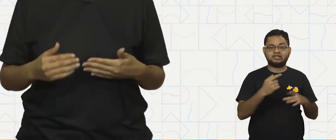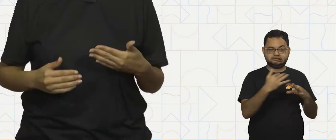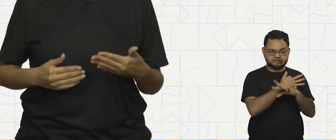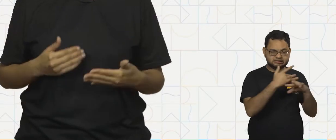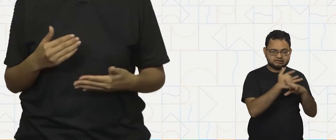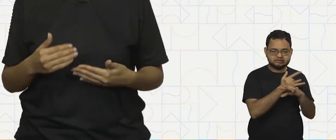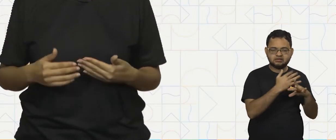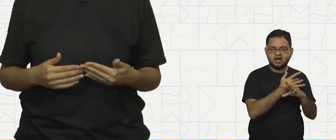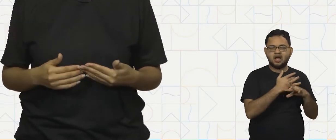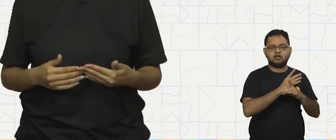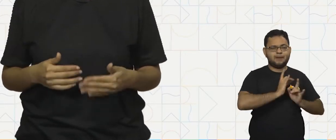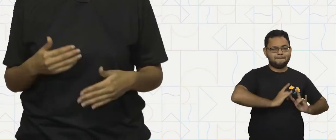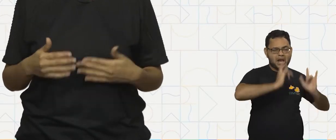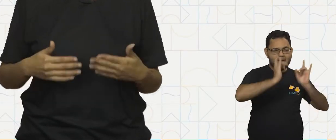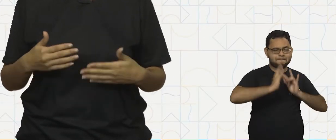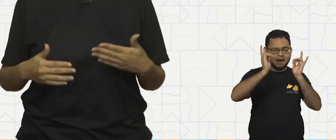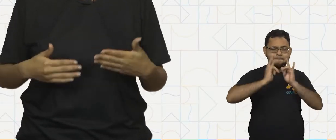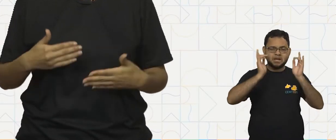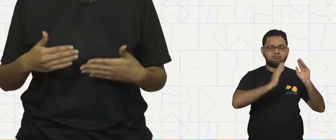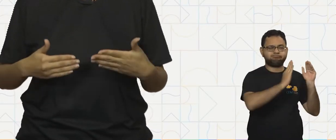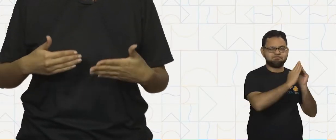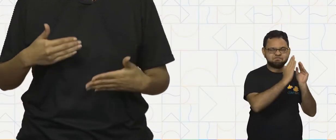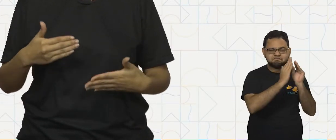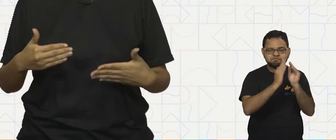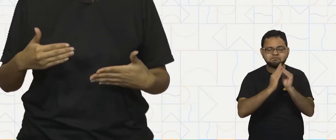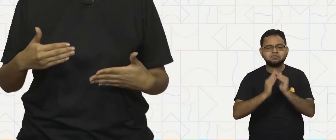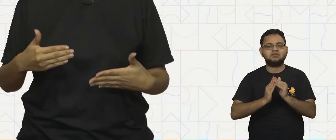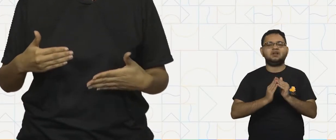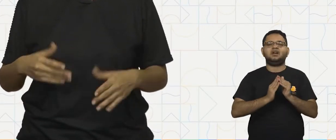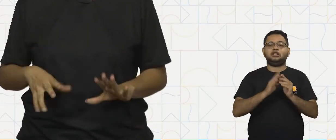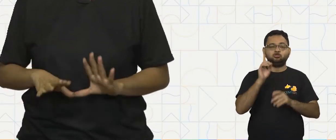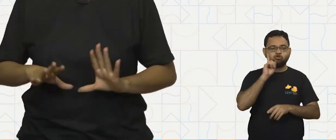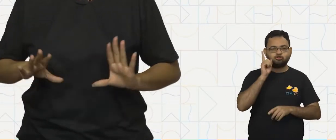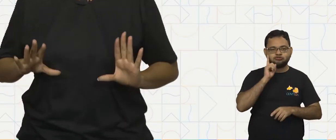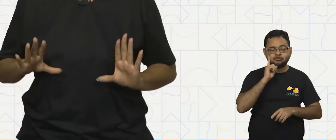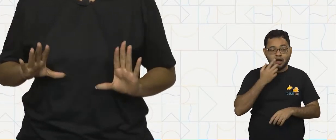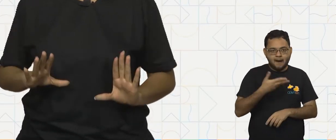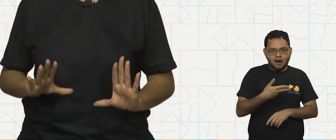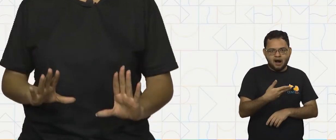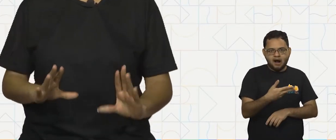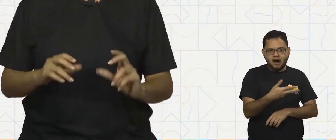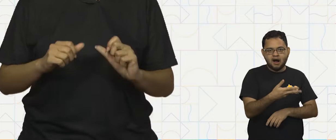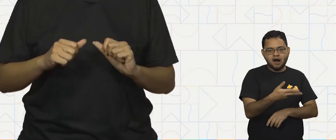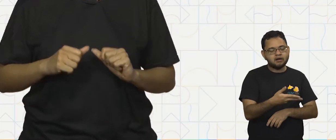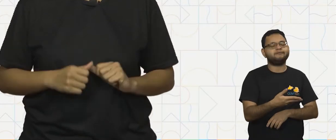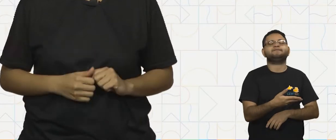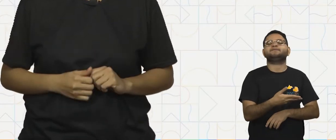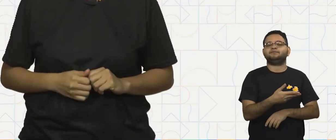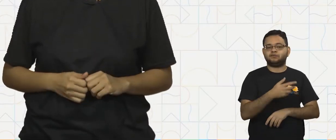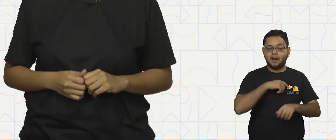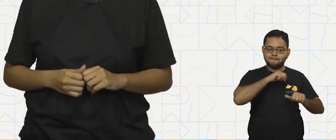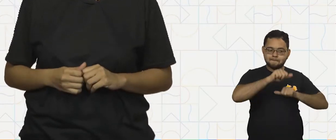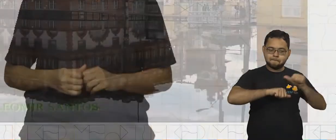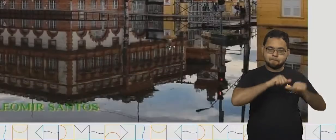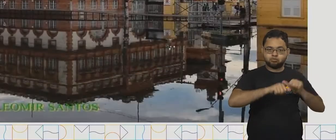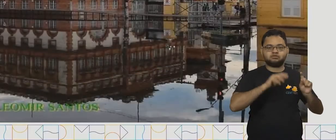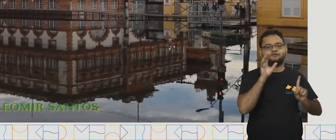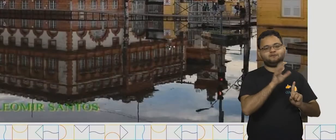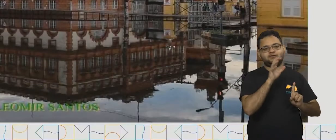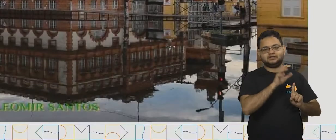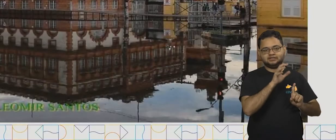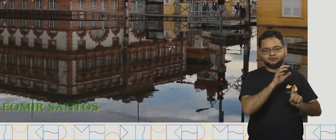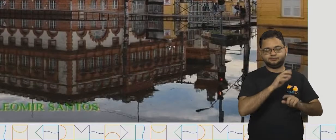o fluxo das cidades, com aquele dia a dia mais acelerado, influencia diretamente nas mudanças da